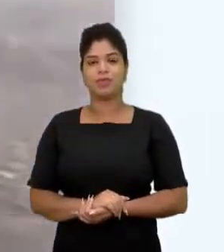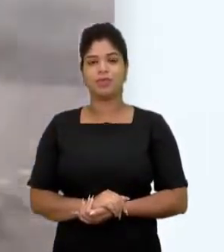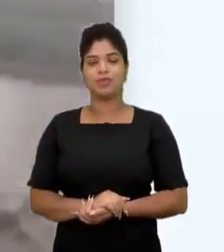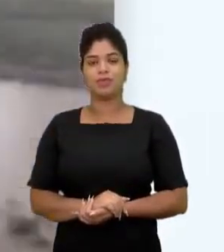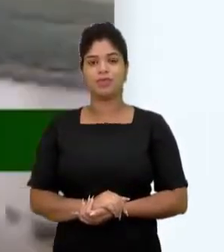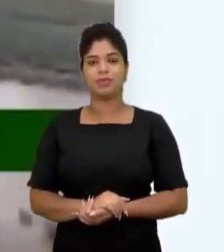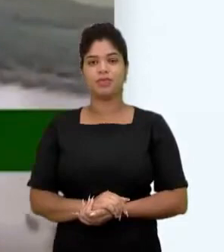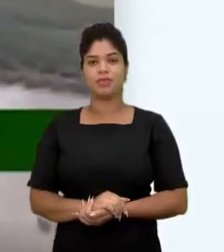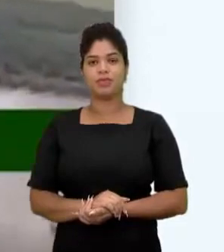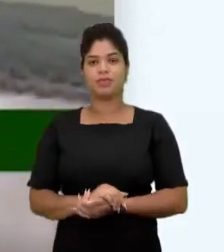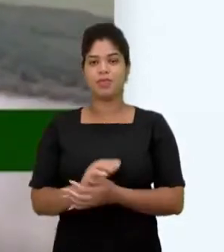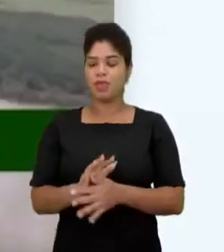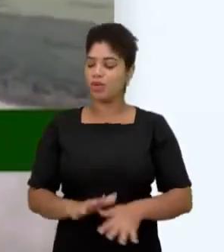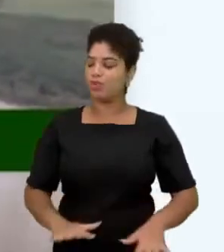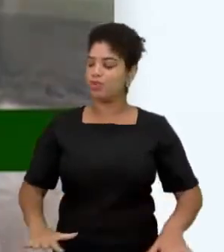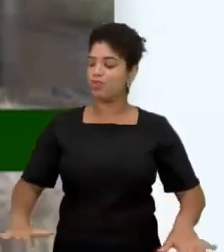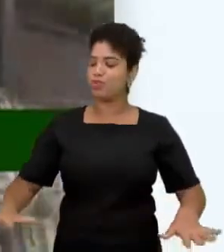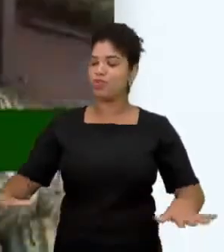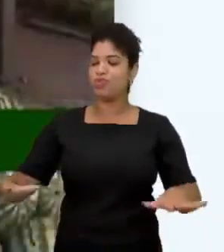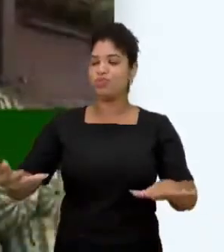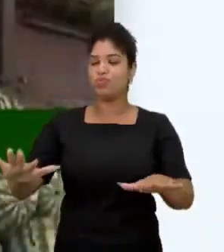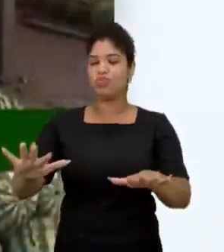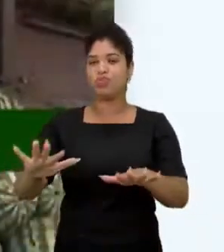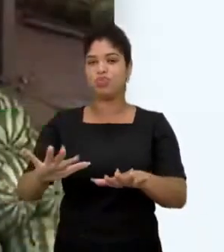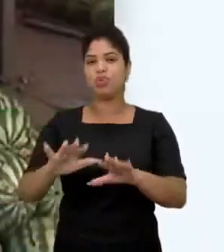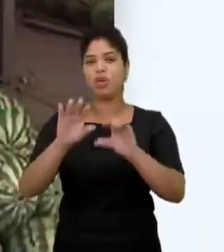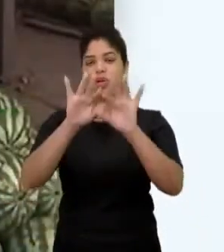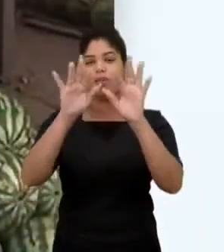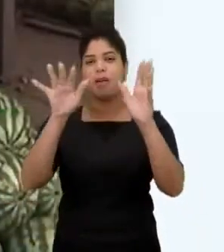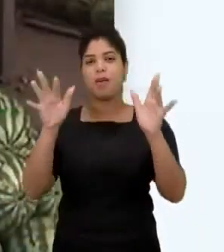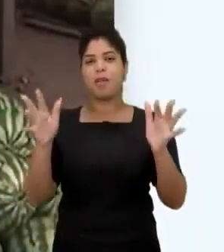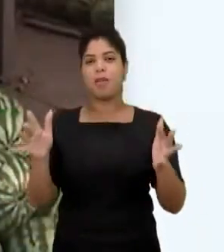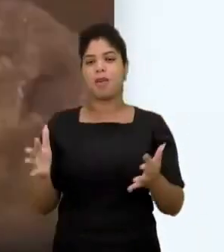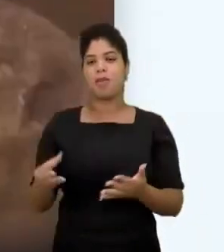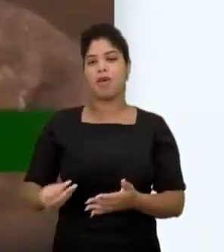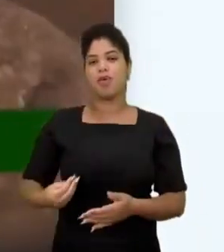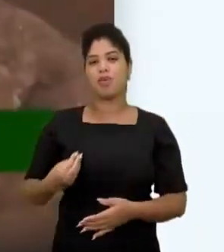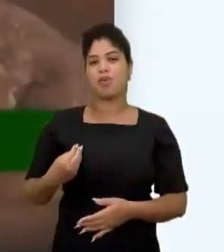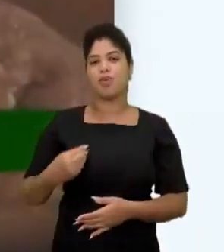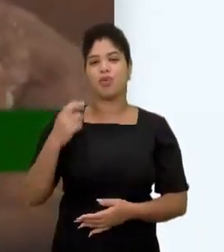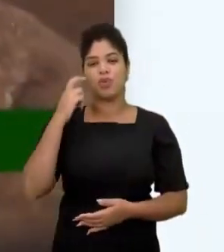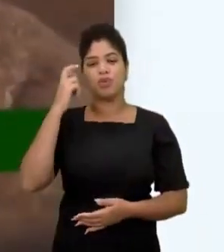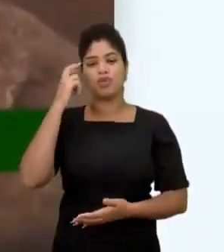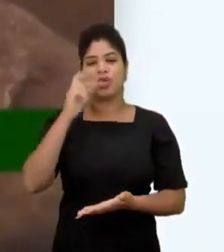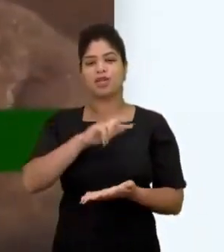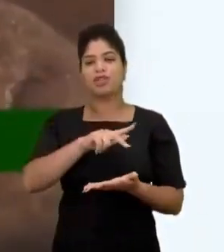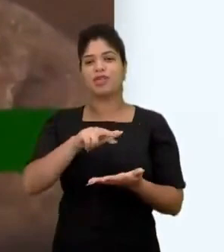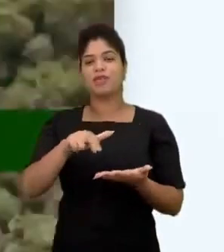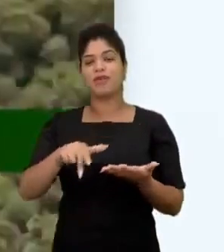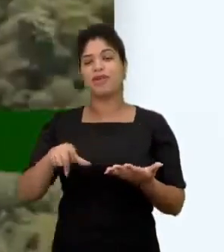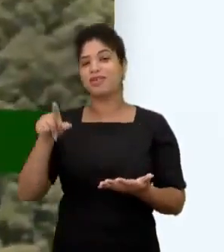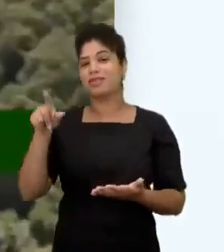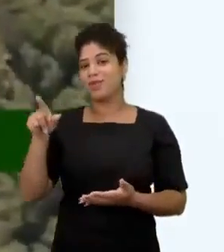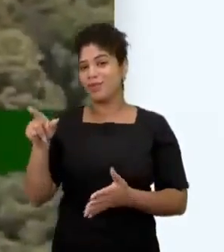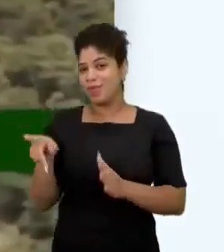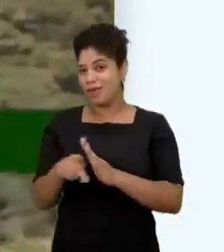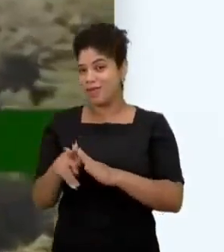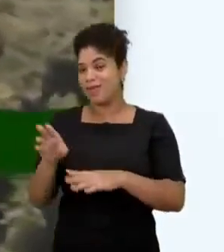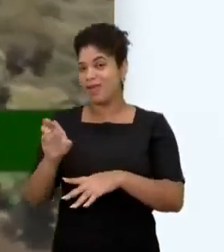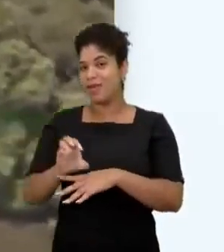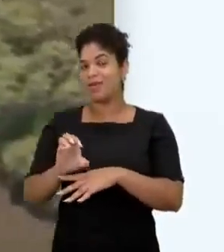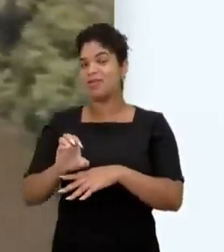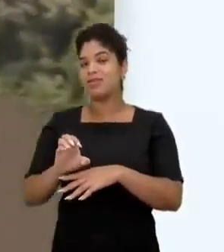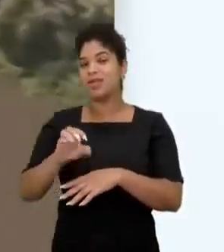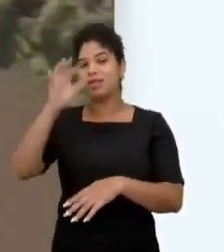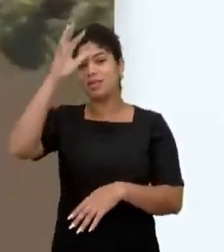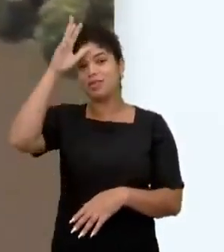As águas, a biodiversidade e o multiculturalismo da Amazônia. É para garantir a preservação de tudo isso que está sendo